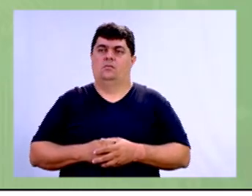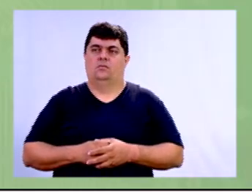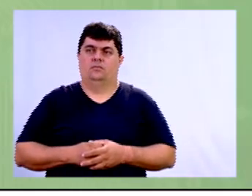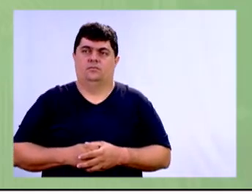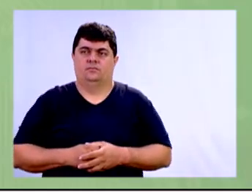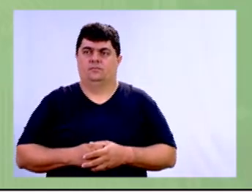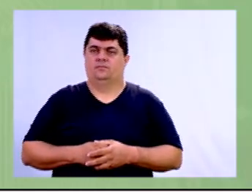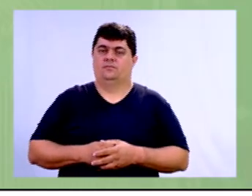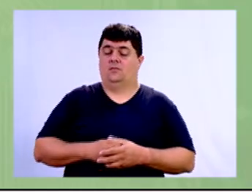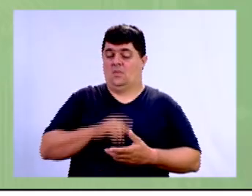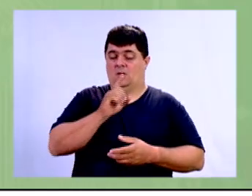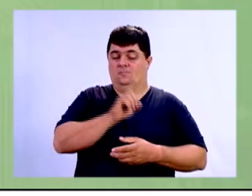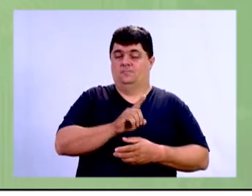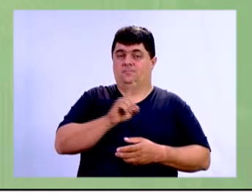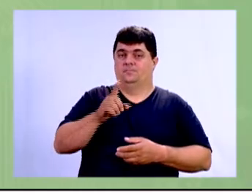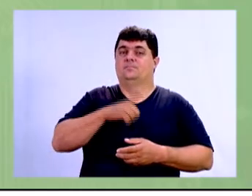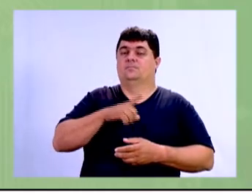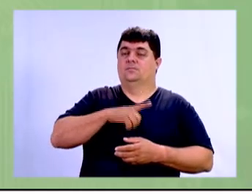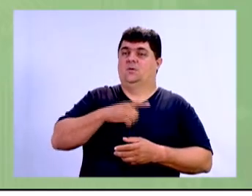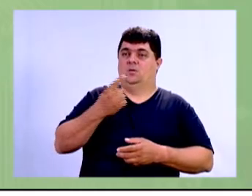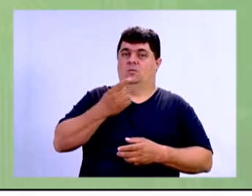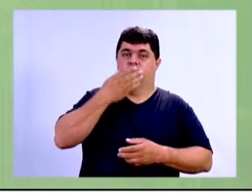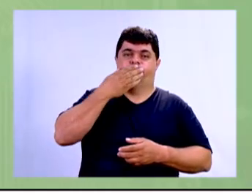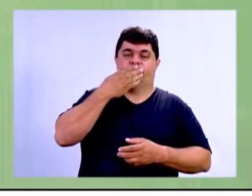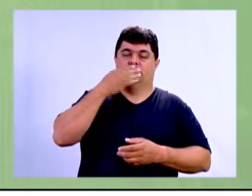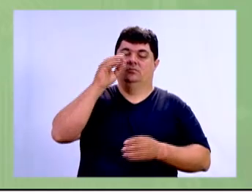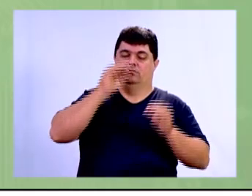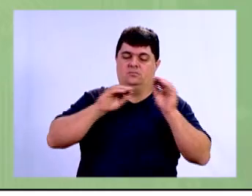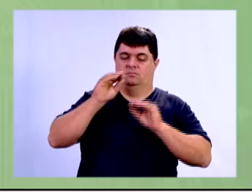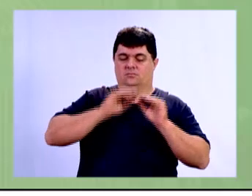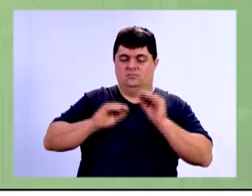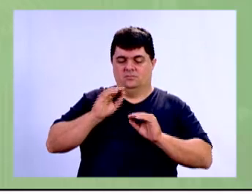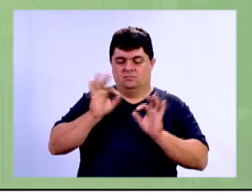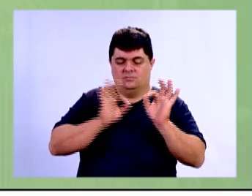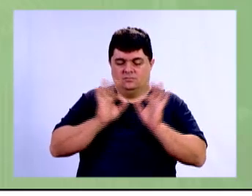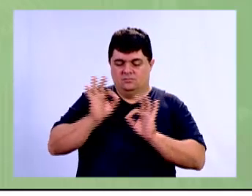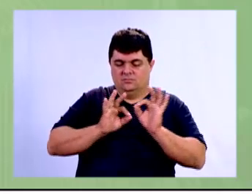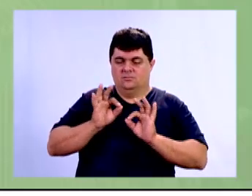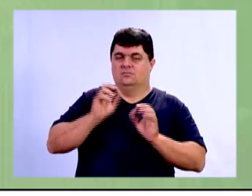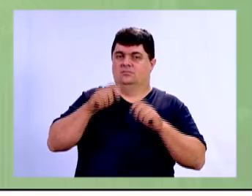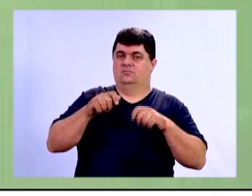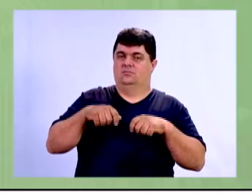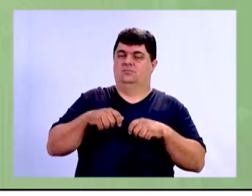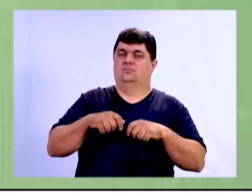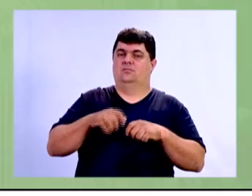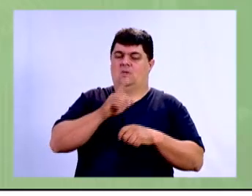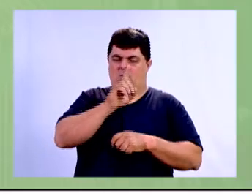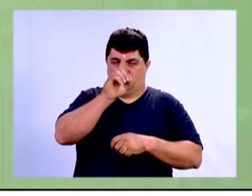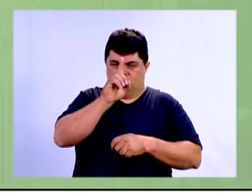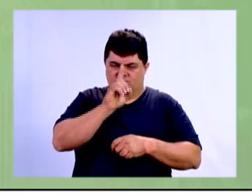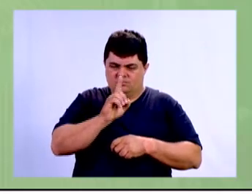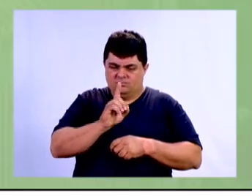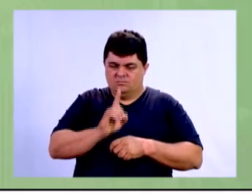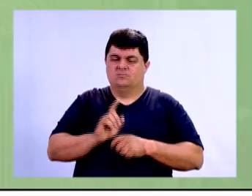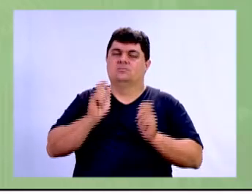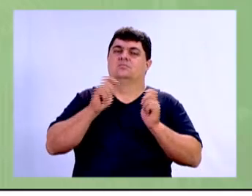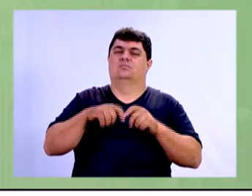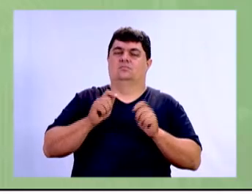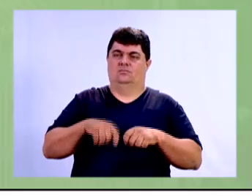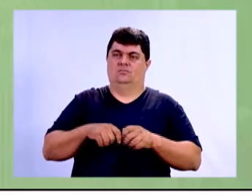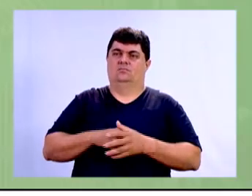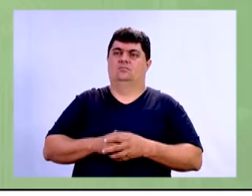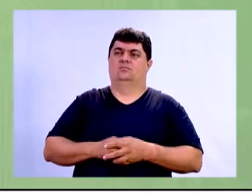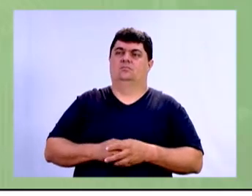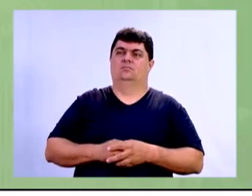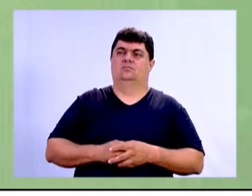E cada um, professor, tem uma maneira de você manipular. Para cada um desses elementos, cada um desses